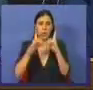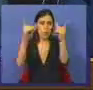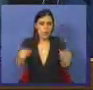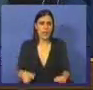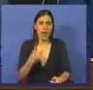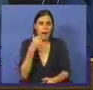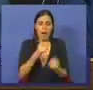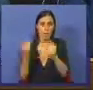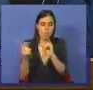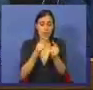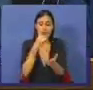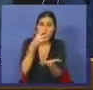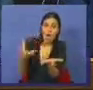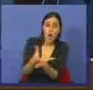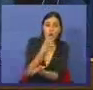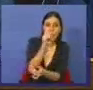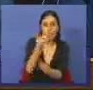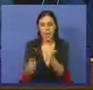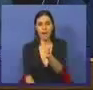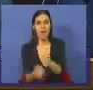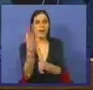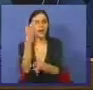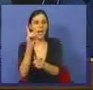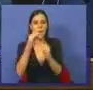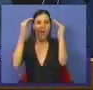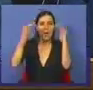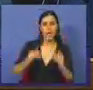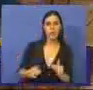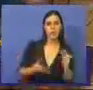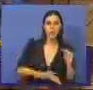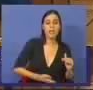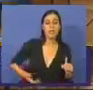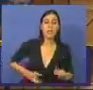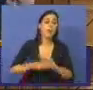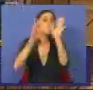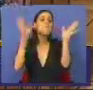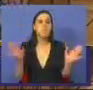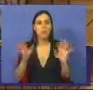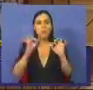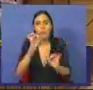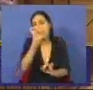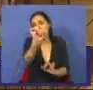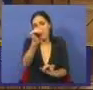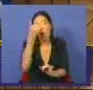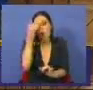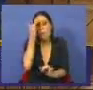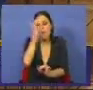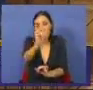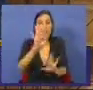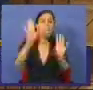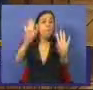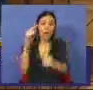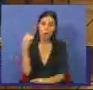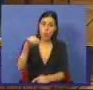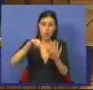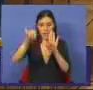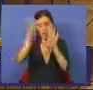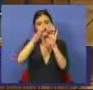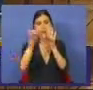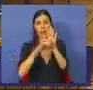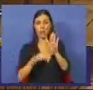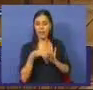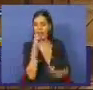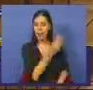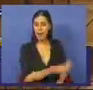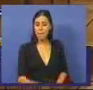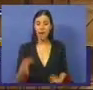senhor diz que recuperar é só criar empregos, não é reduzir o desemprego. Bom, fique com a sua. Mas o único critério que se vai aplicar é que